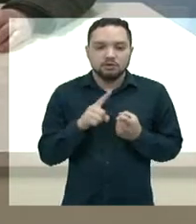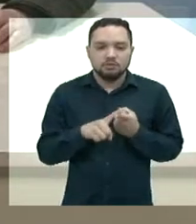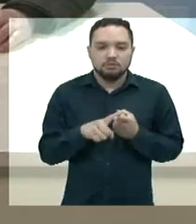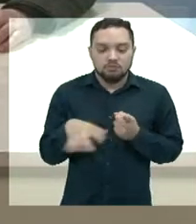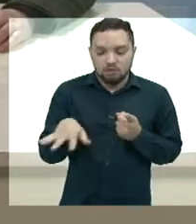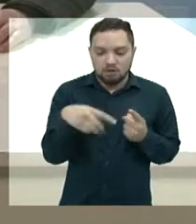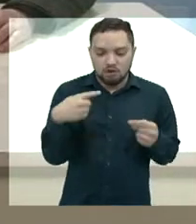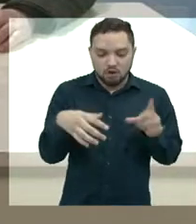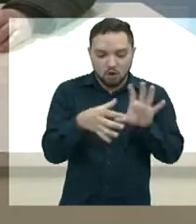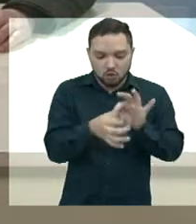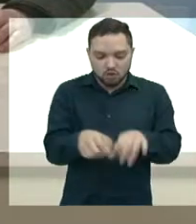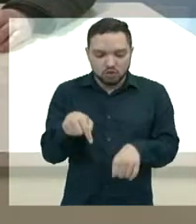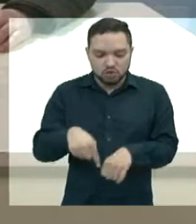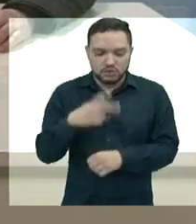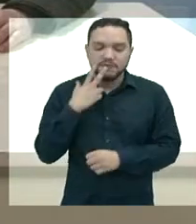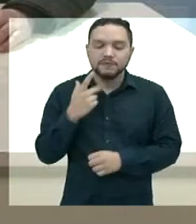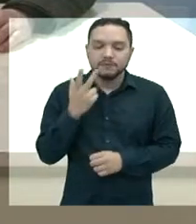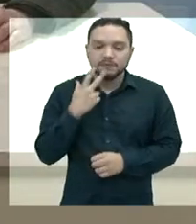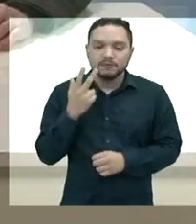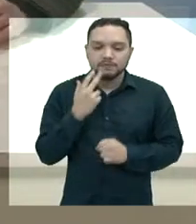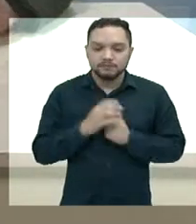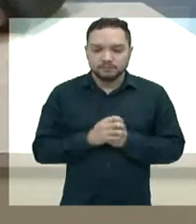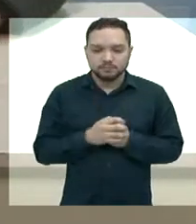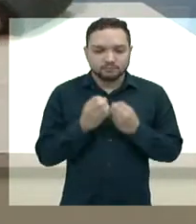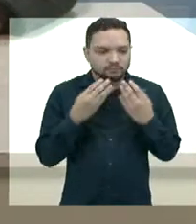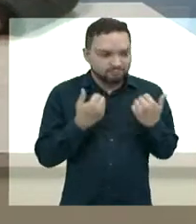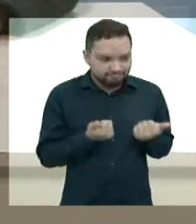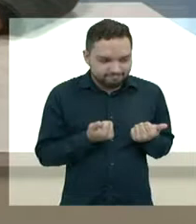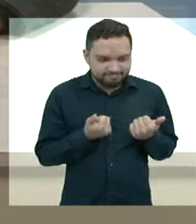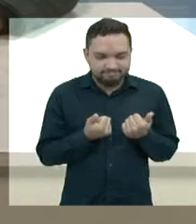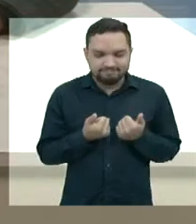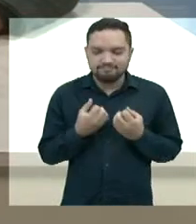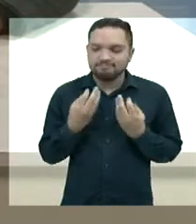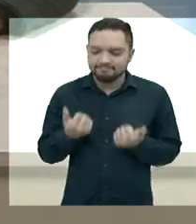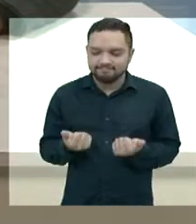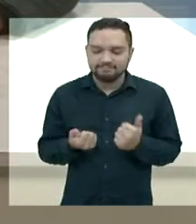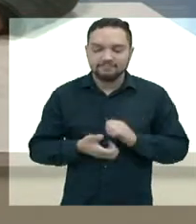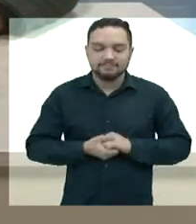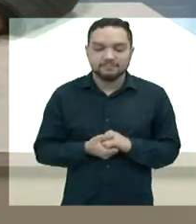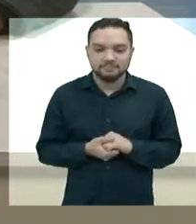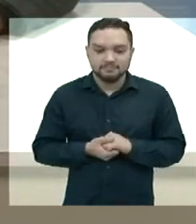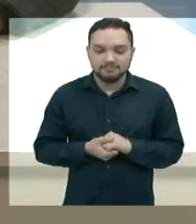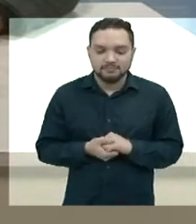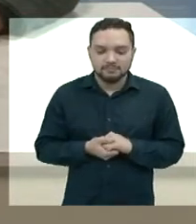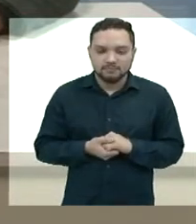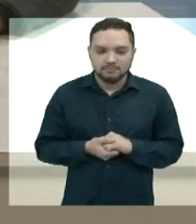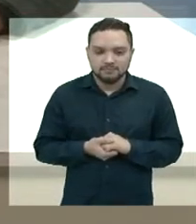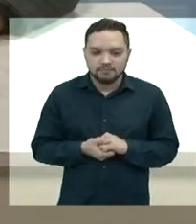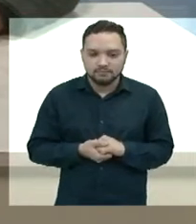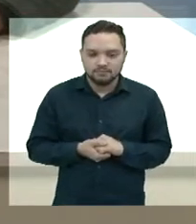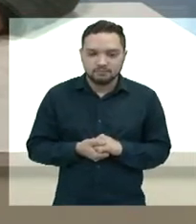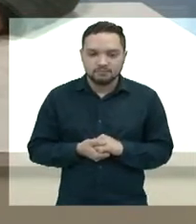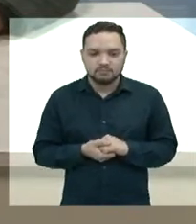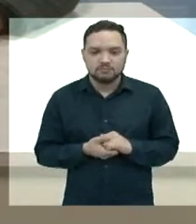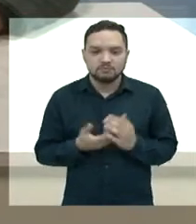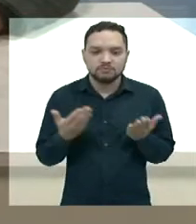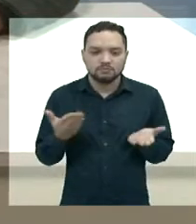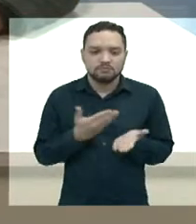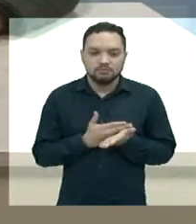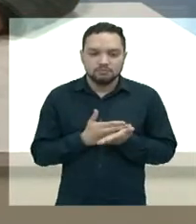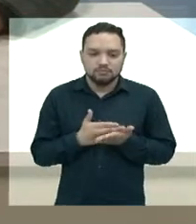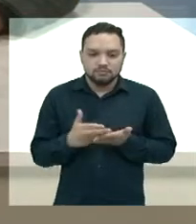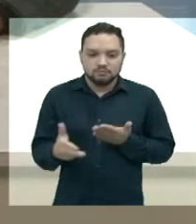política local, no estado do Ceará, em Fortaleza. Tudo bem, Luiz? Tudo bem, Paulo. Luiz, começar com o anúncio de